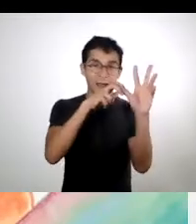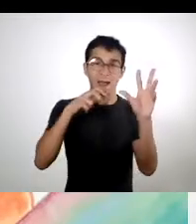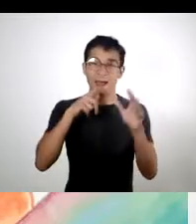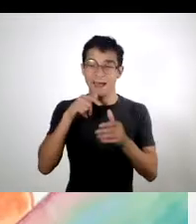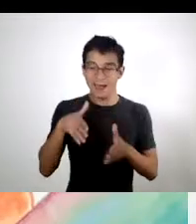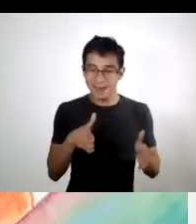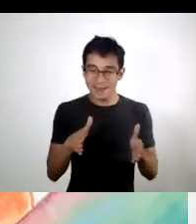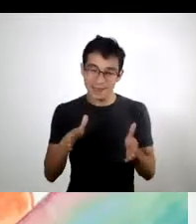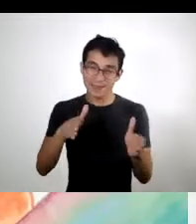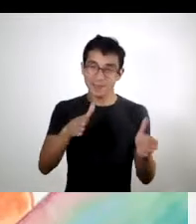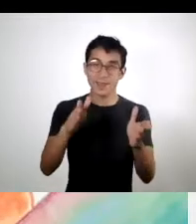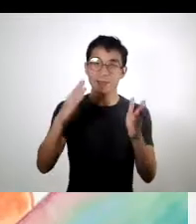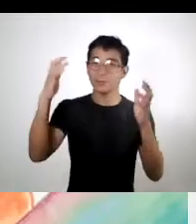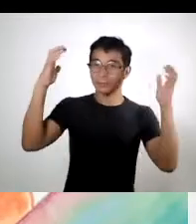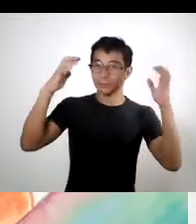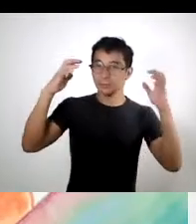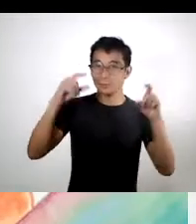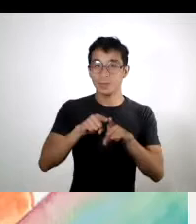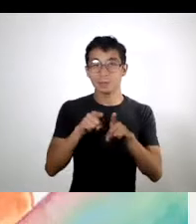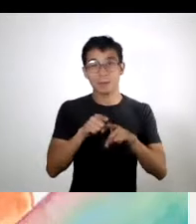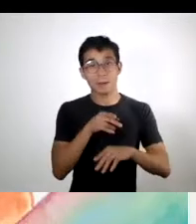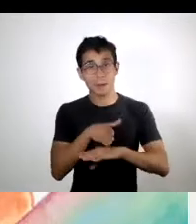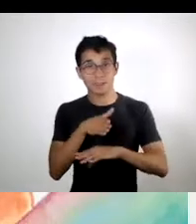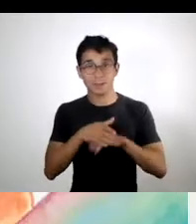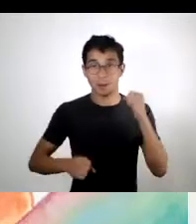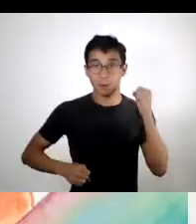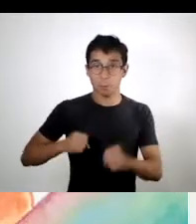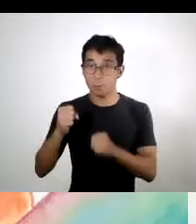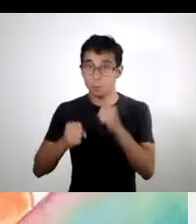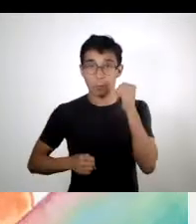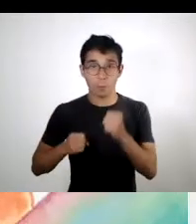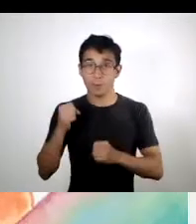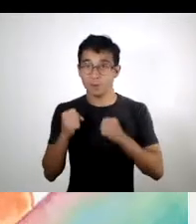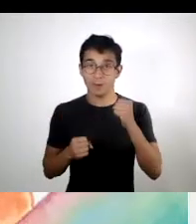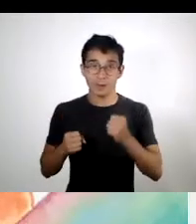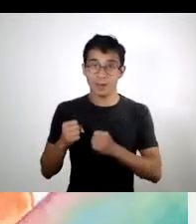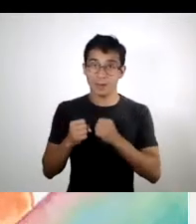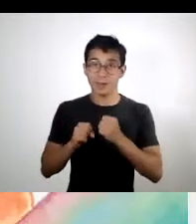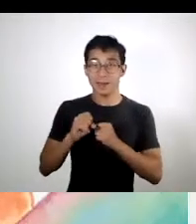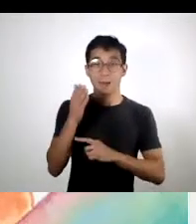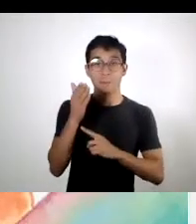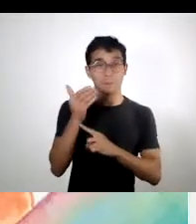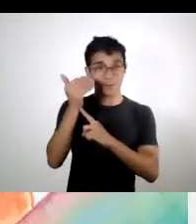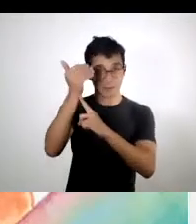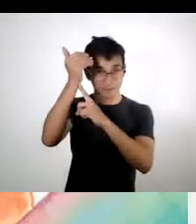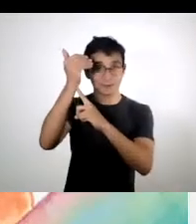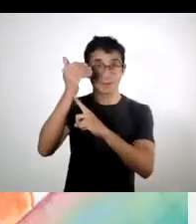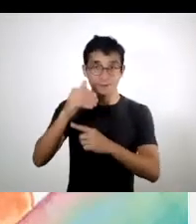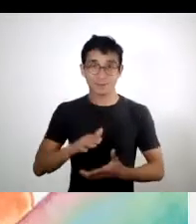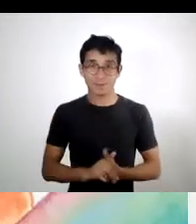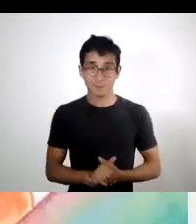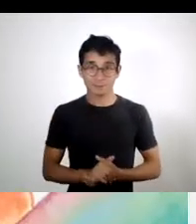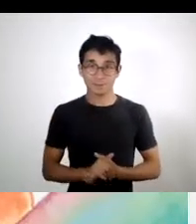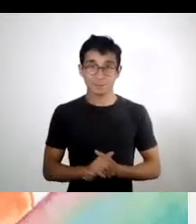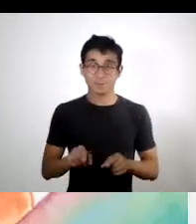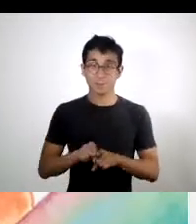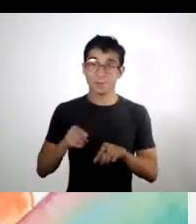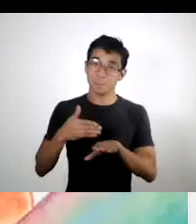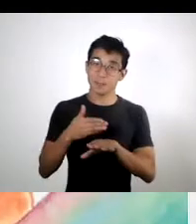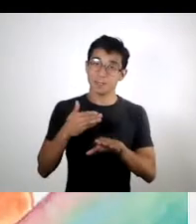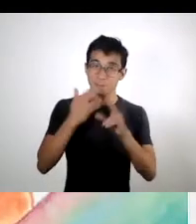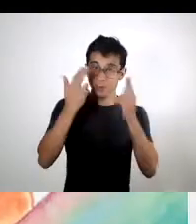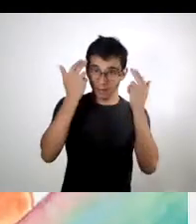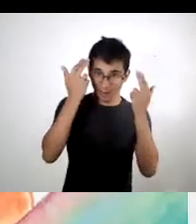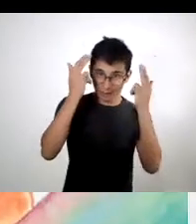da bandeira do Divino Espírito Santo nas casas, da Folia de Reis e da Romaria de São Gonçalo.